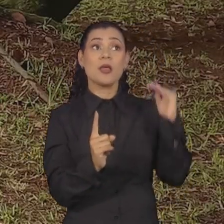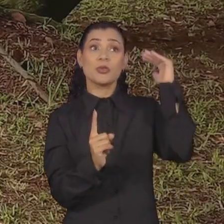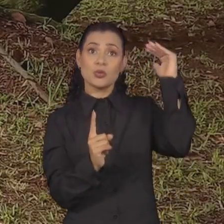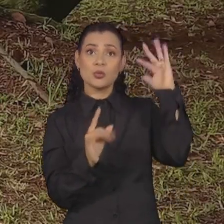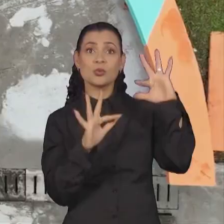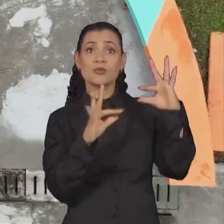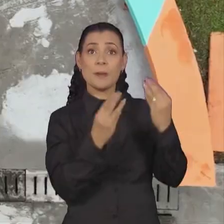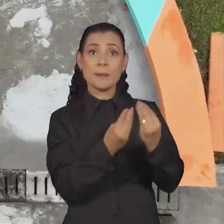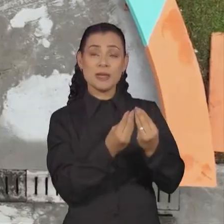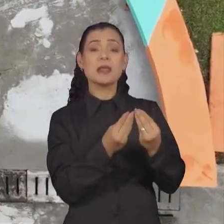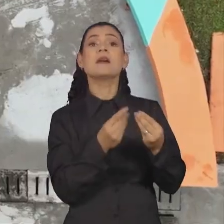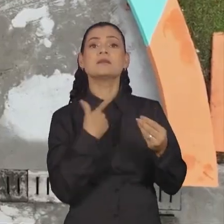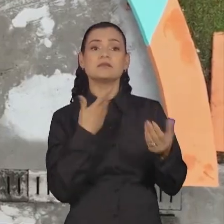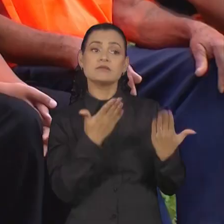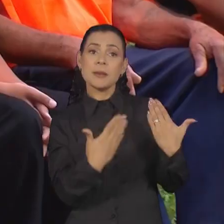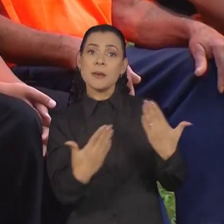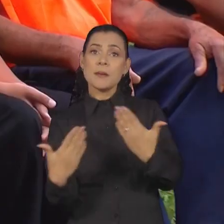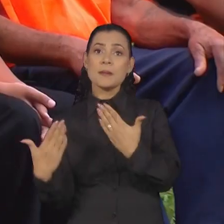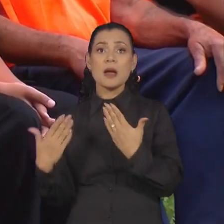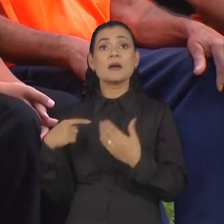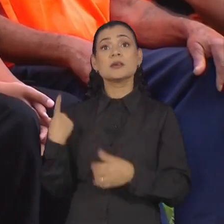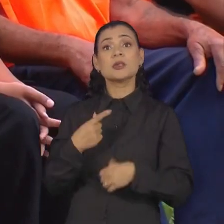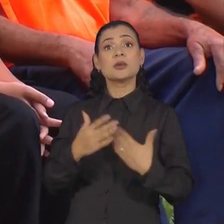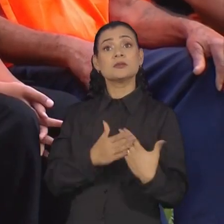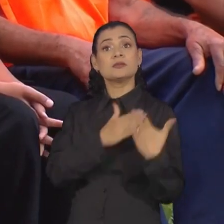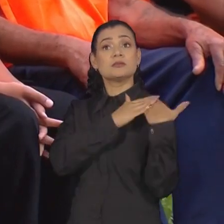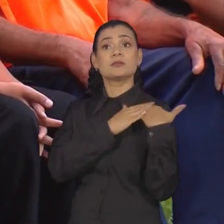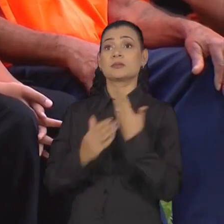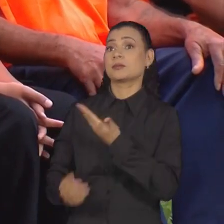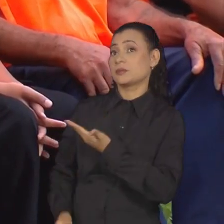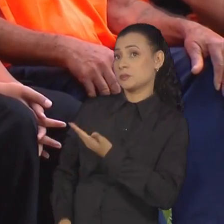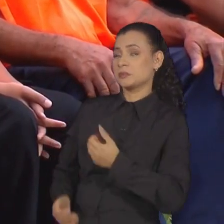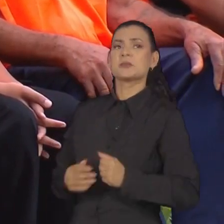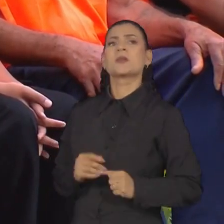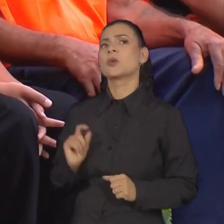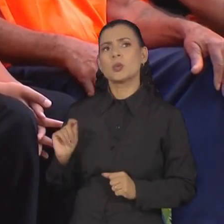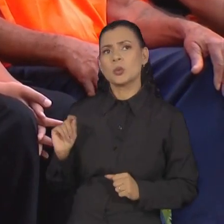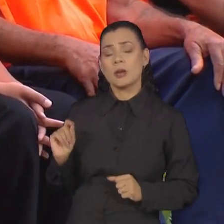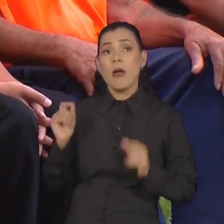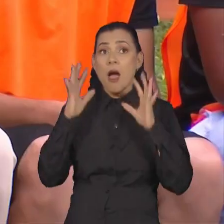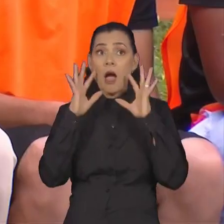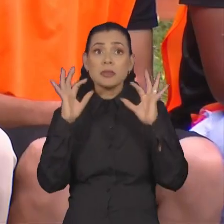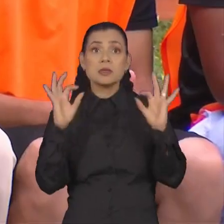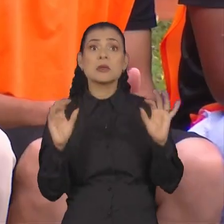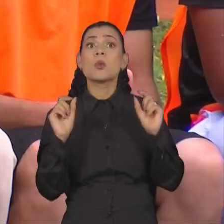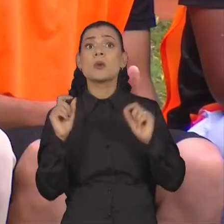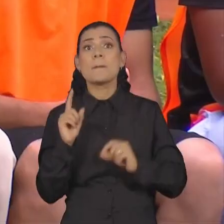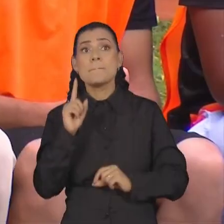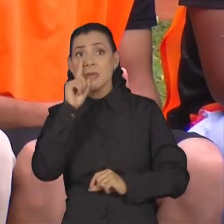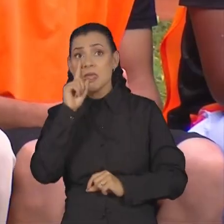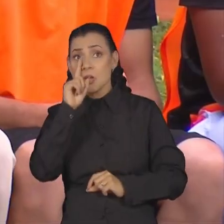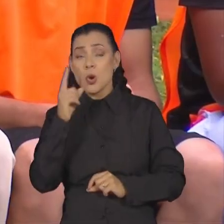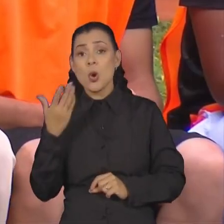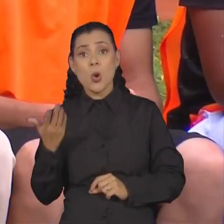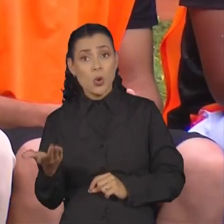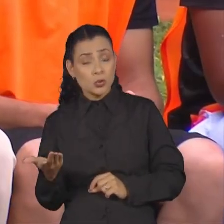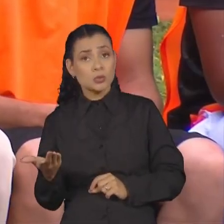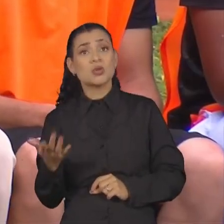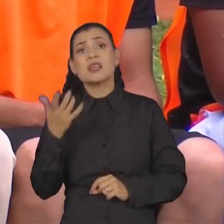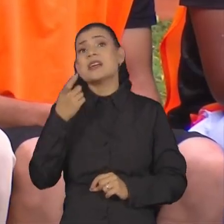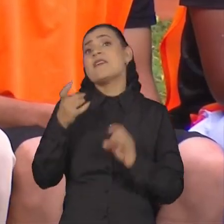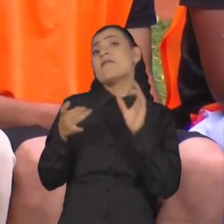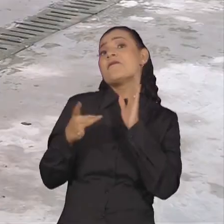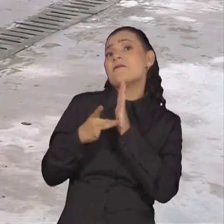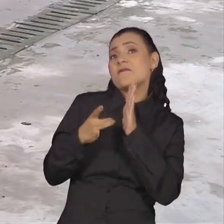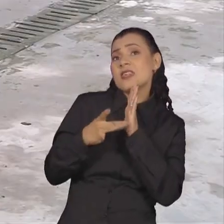são monitores. A nossa função enquanto monitores é nos atentarmos àquilo que é perigoso, vidro